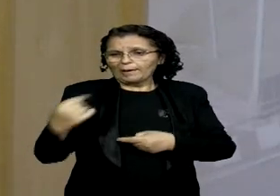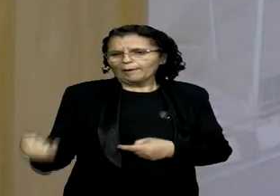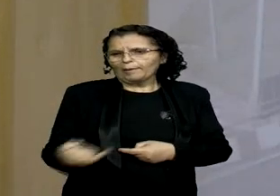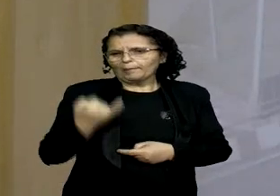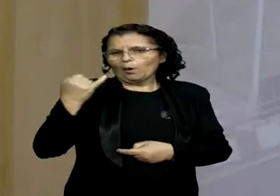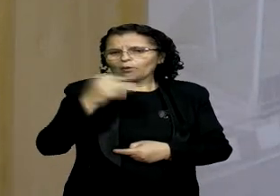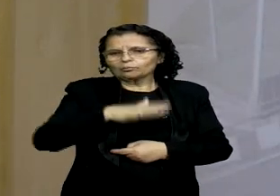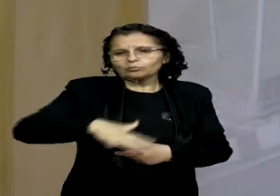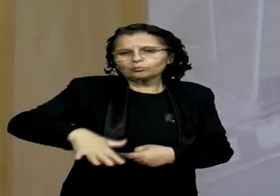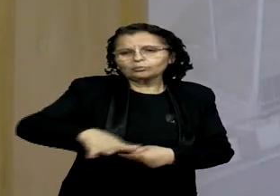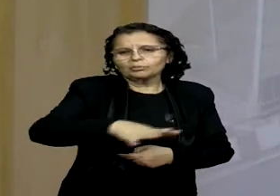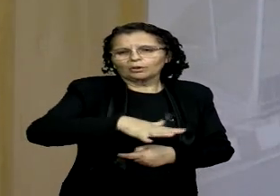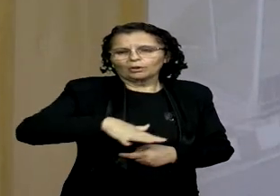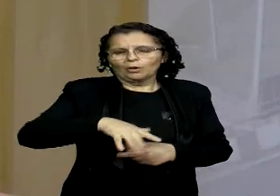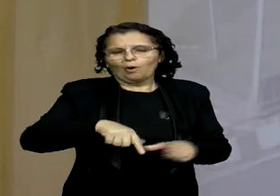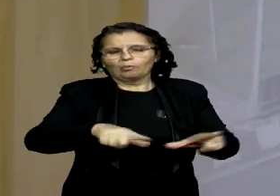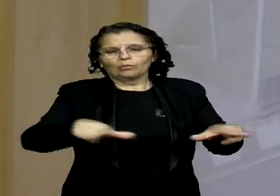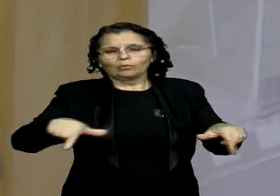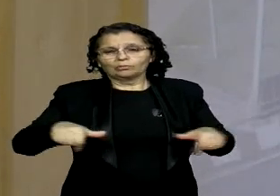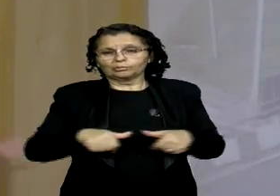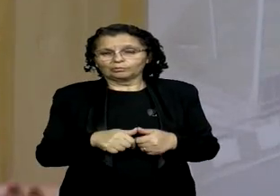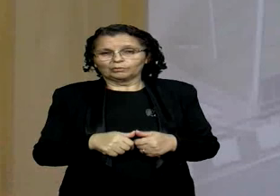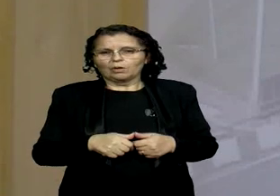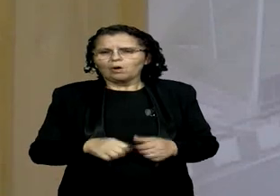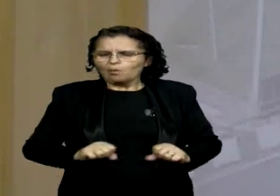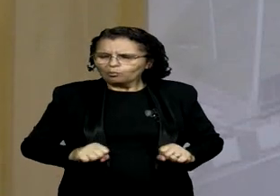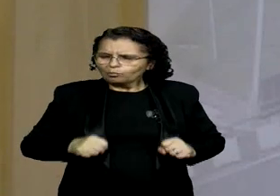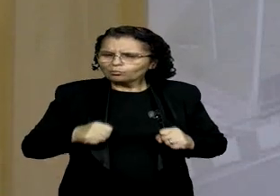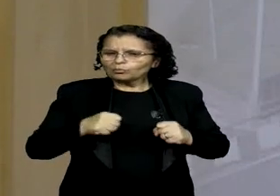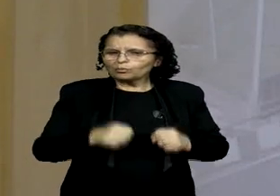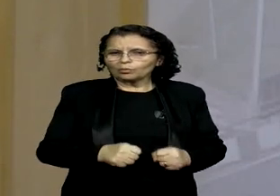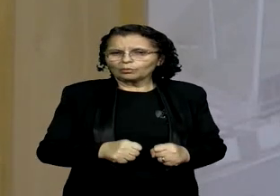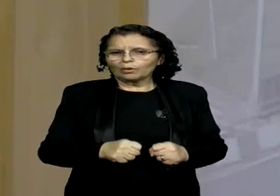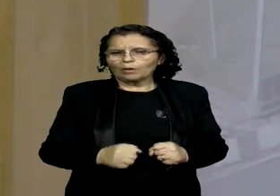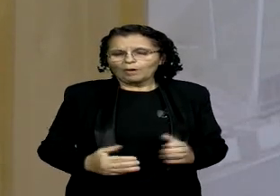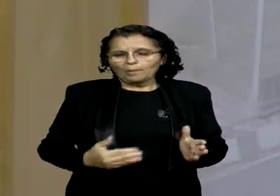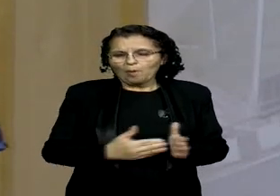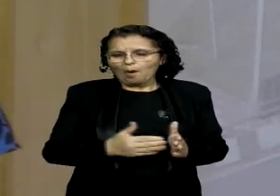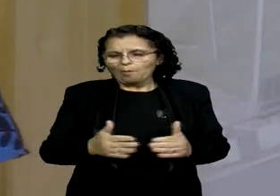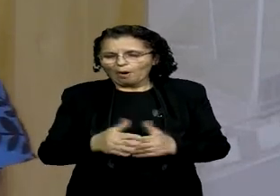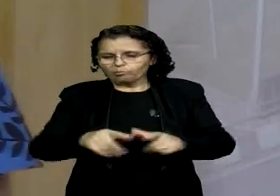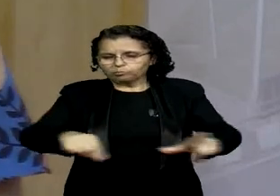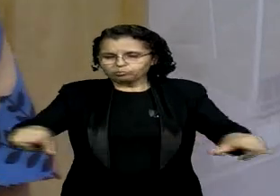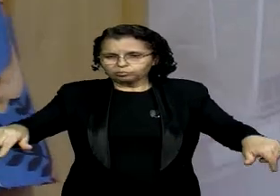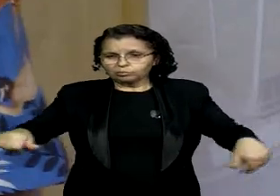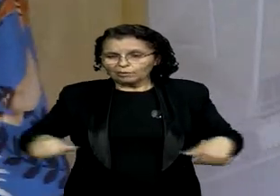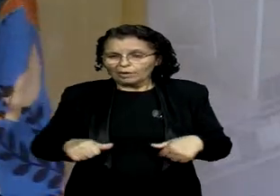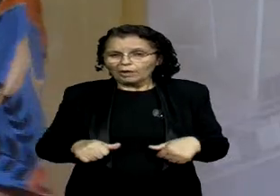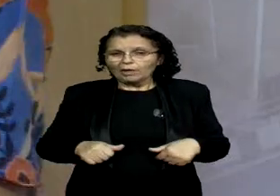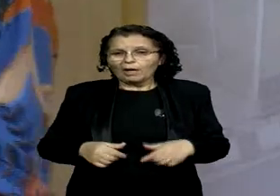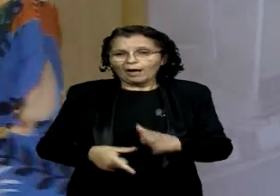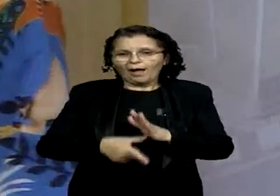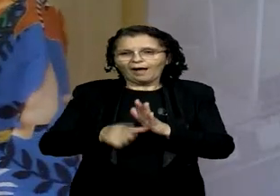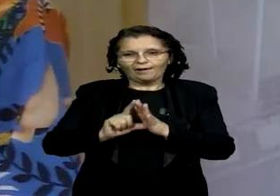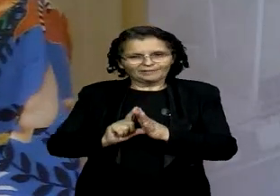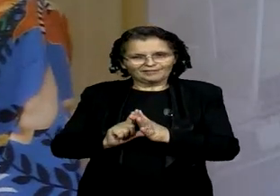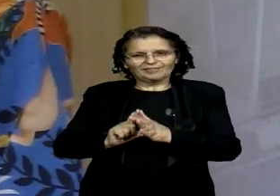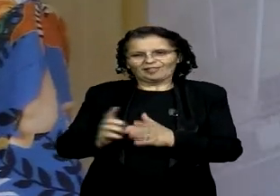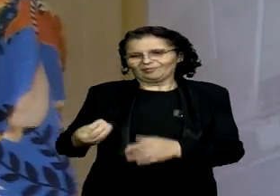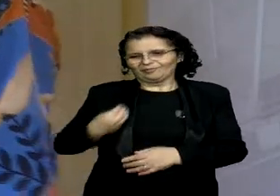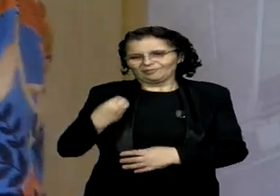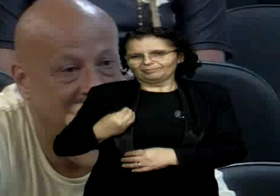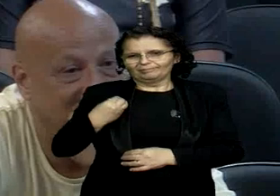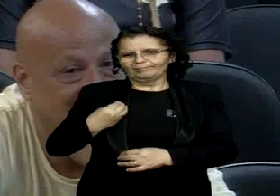sobre território, né? Nós passamos por uma luta muito grande sobre o marco temporal e eles já estavam aqui antes.